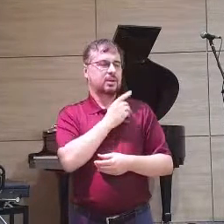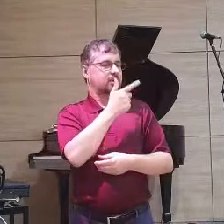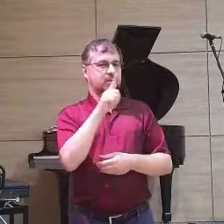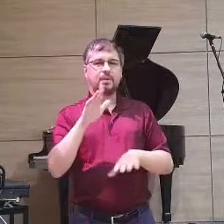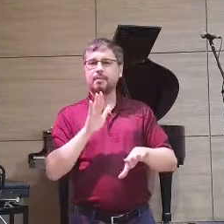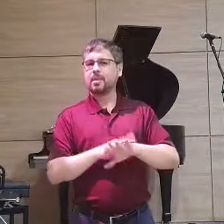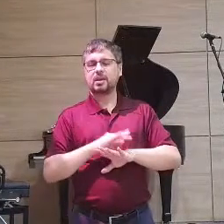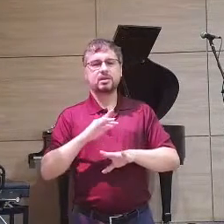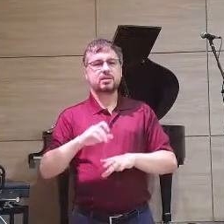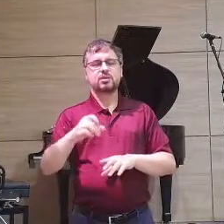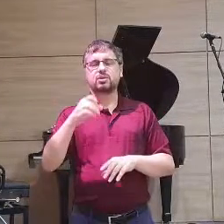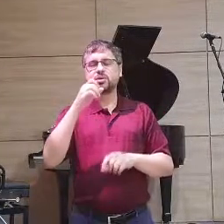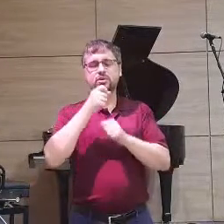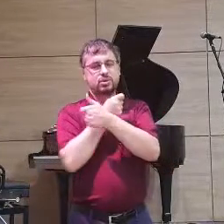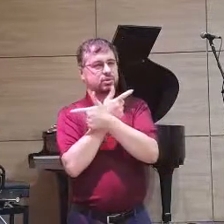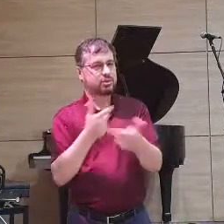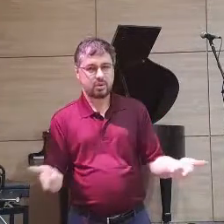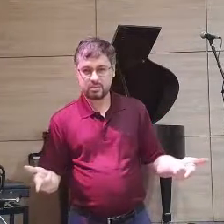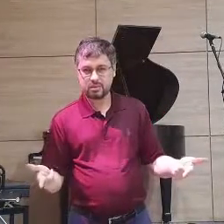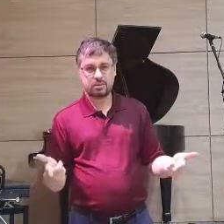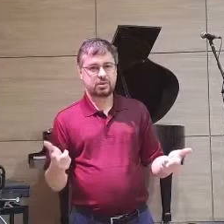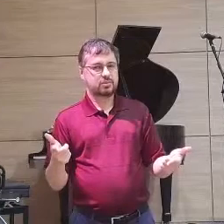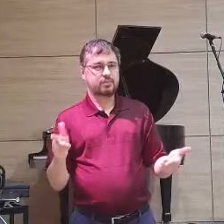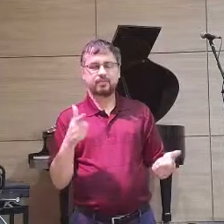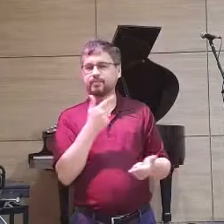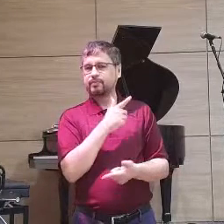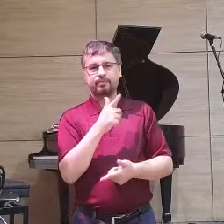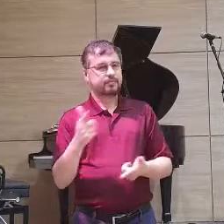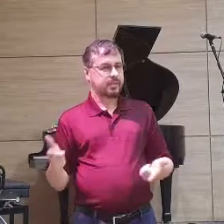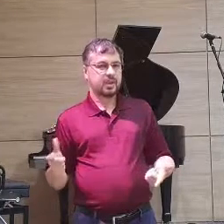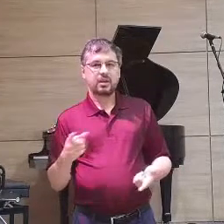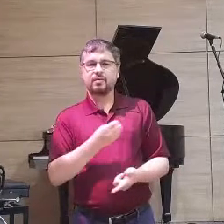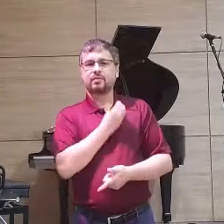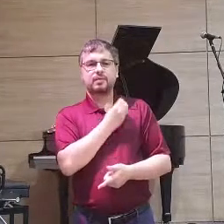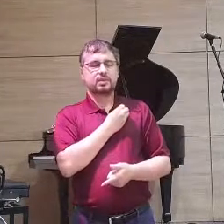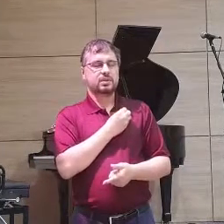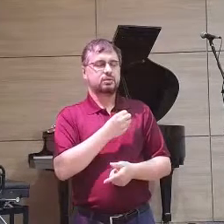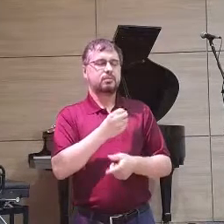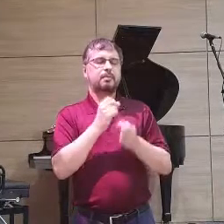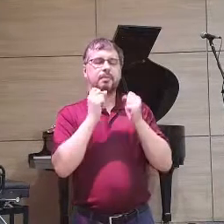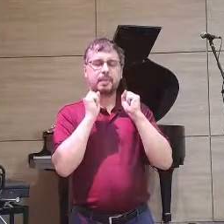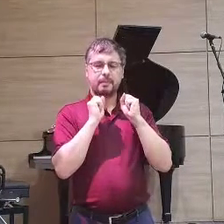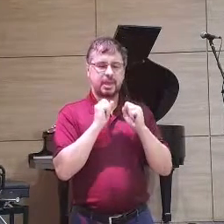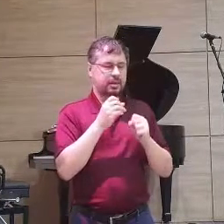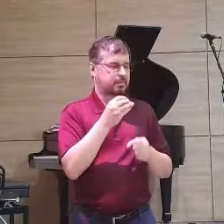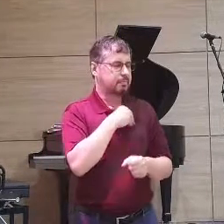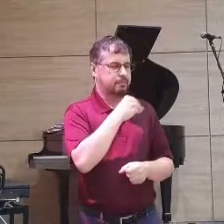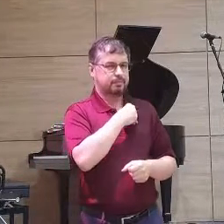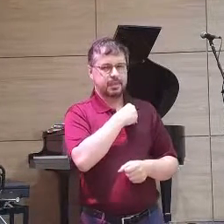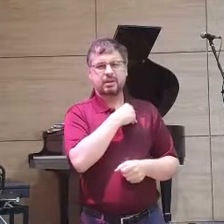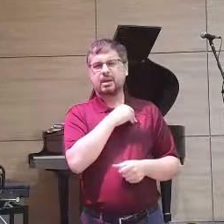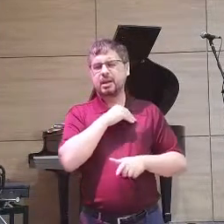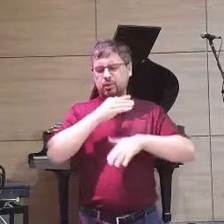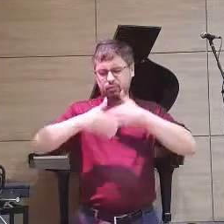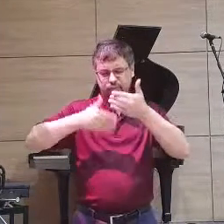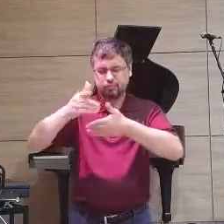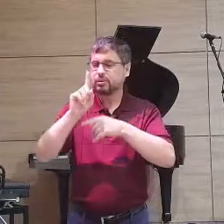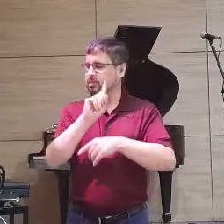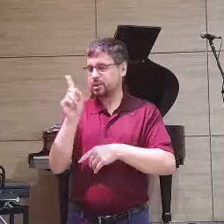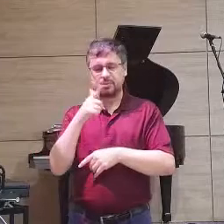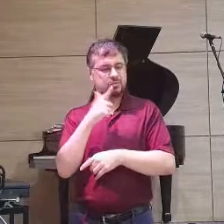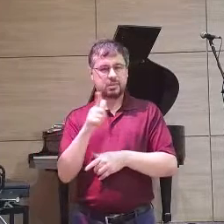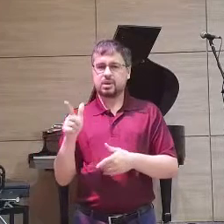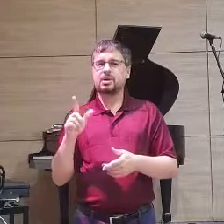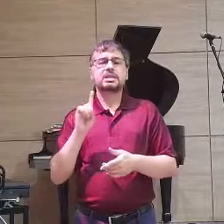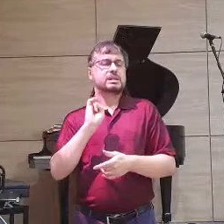forte agora não existe mais vida de Pecado com tomar seu Cristo está em meu irmão